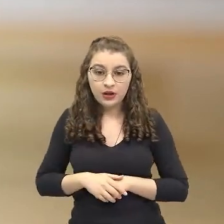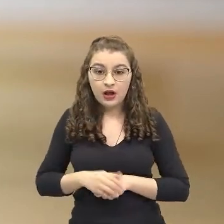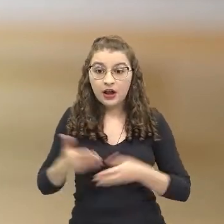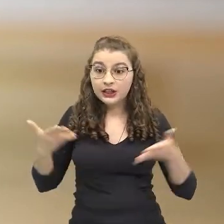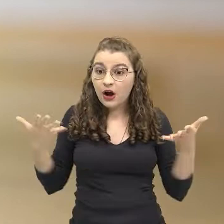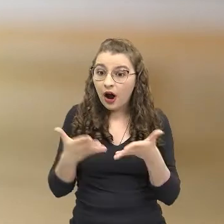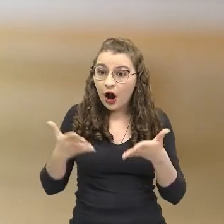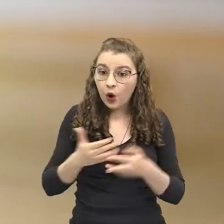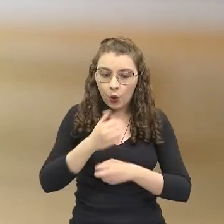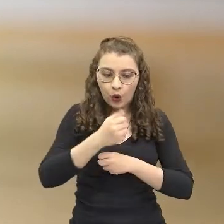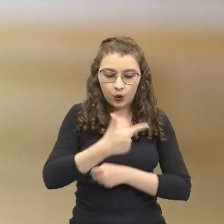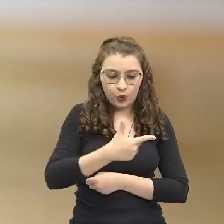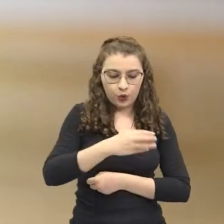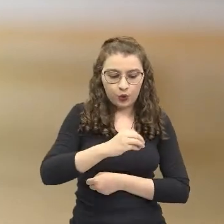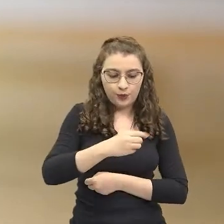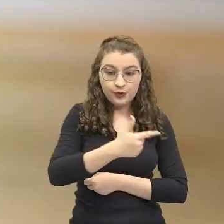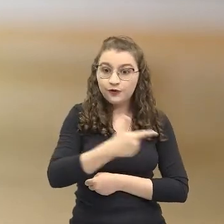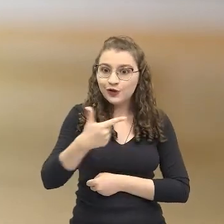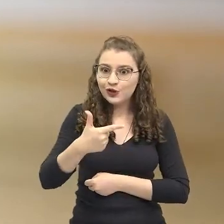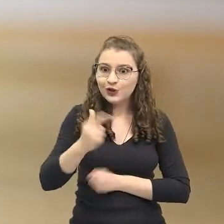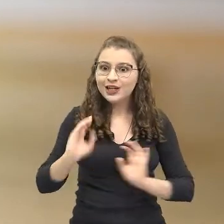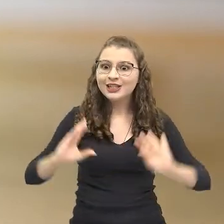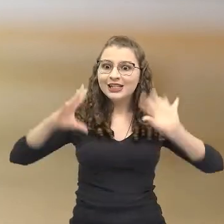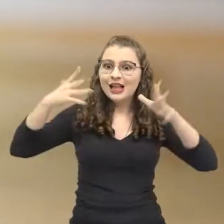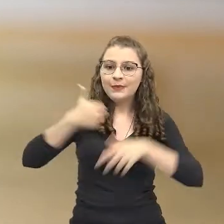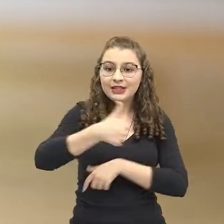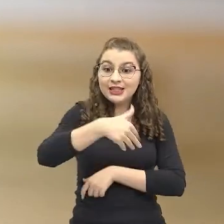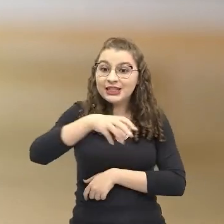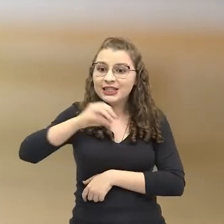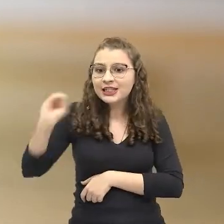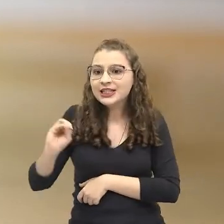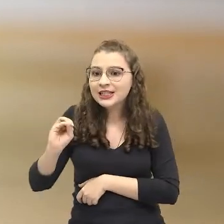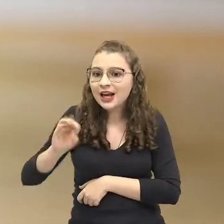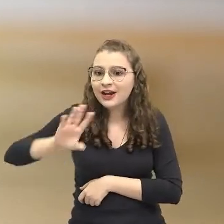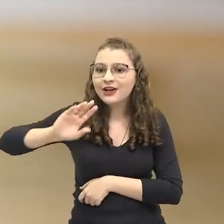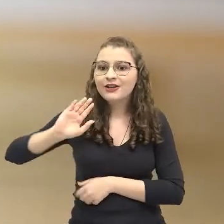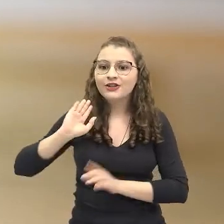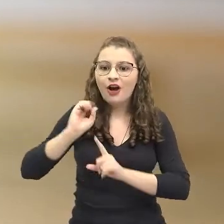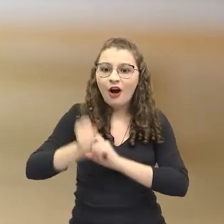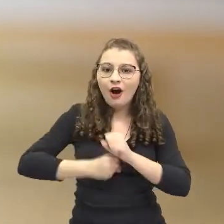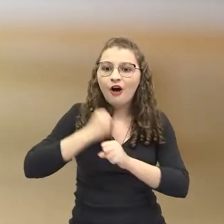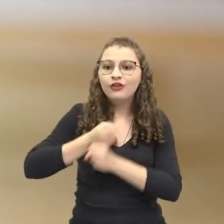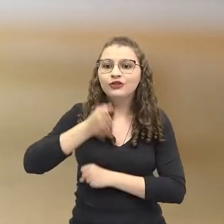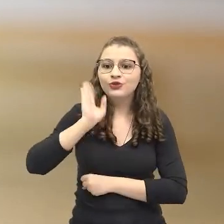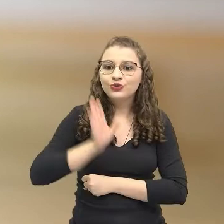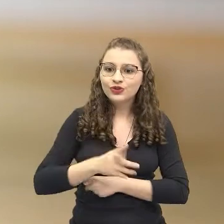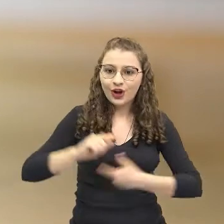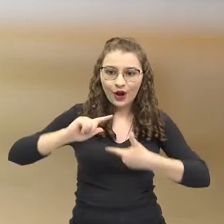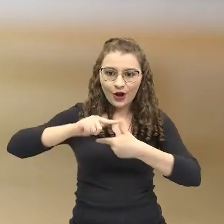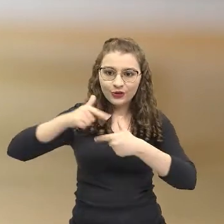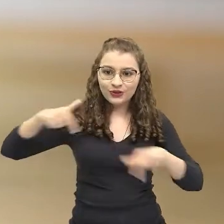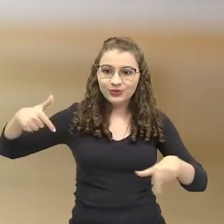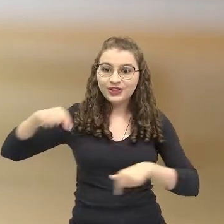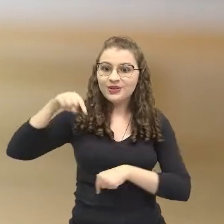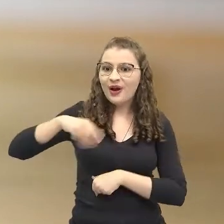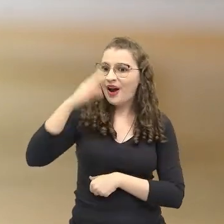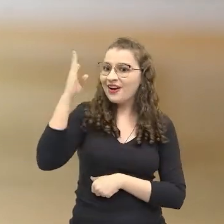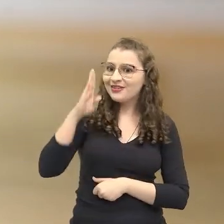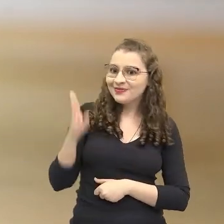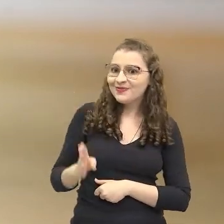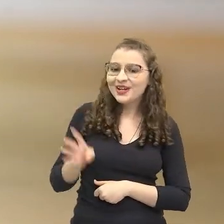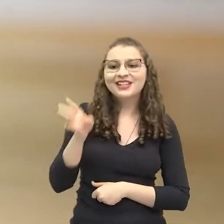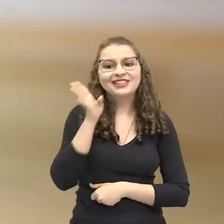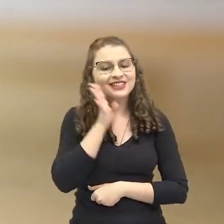aqui, 2022, nós estamos comemorando o centenário, tá, do modernismo no Brasil. E é